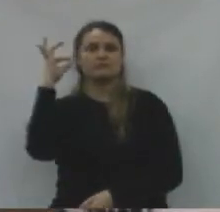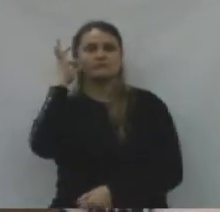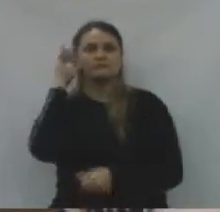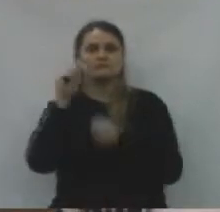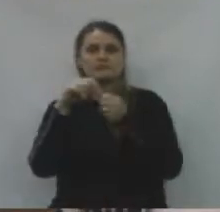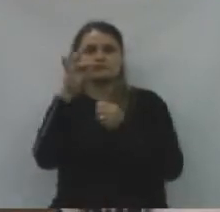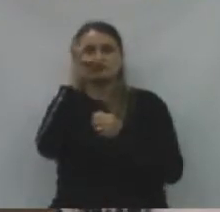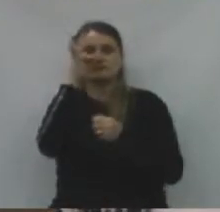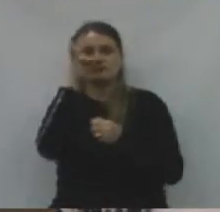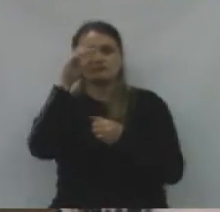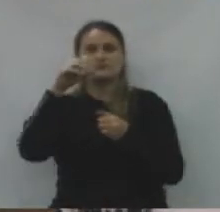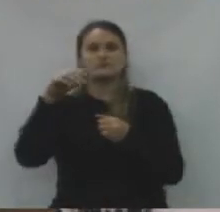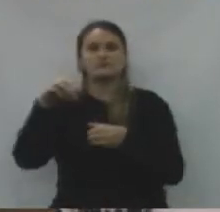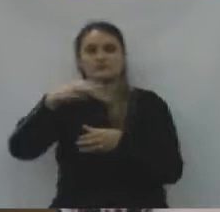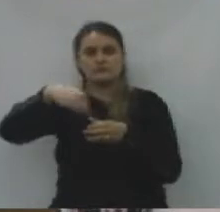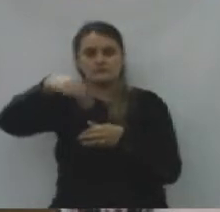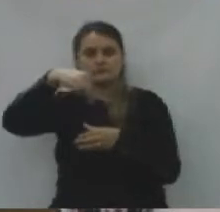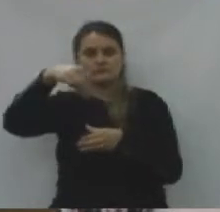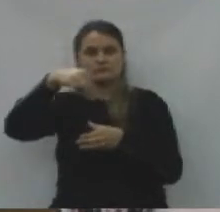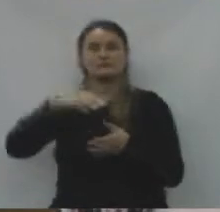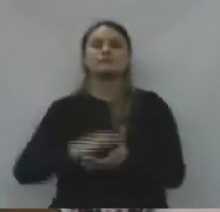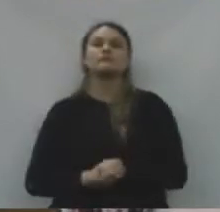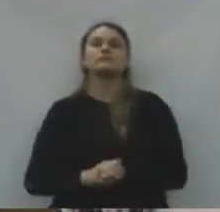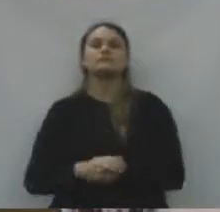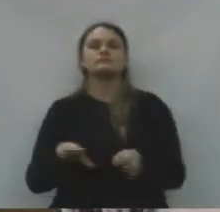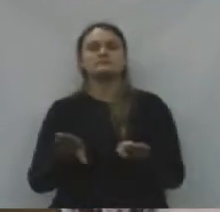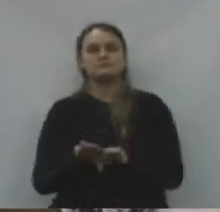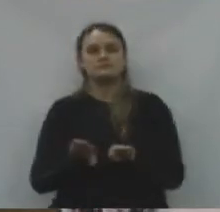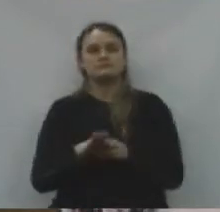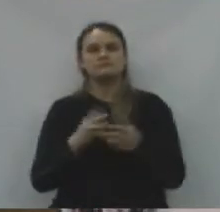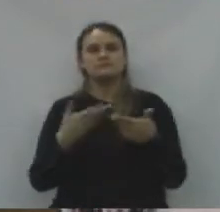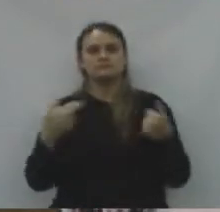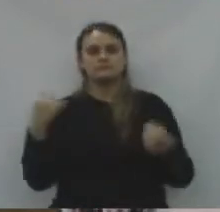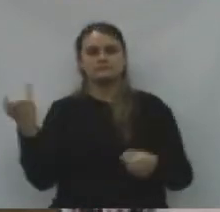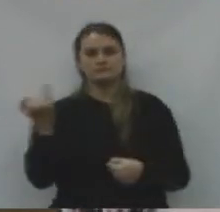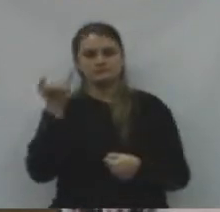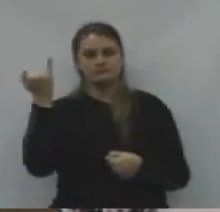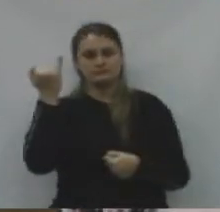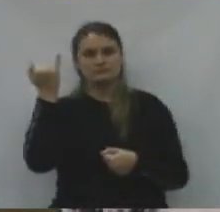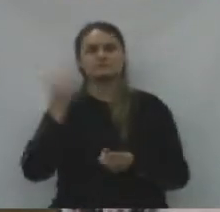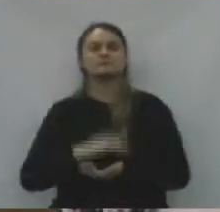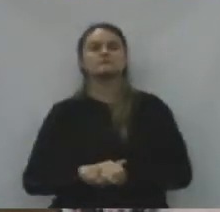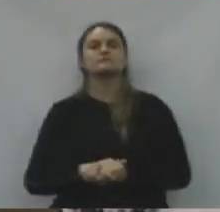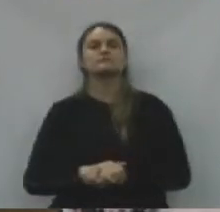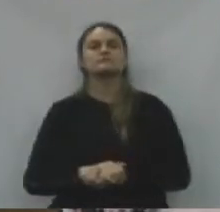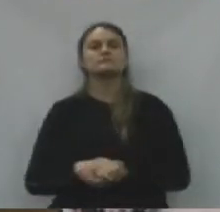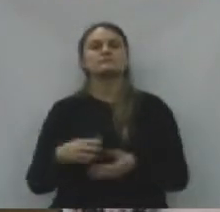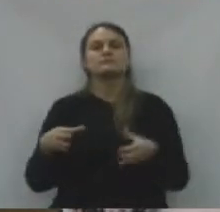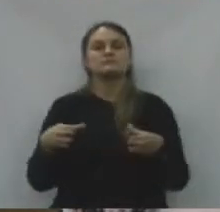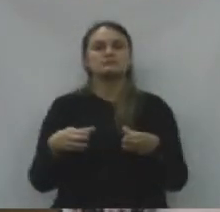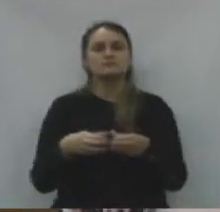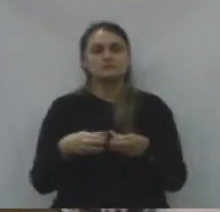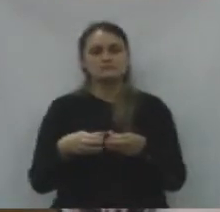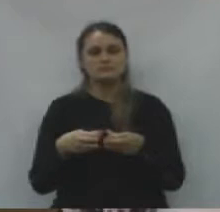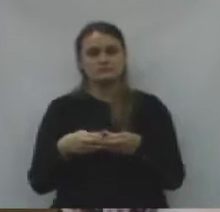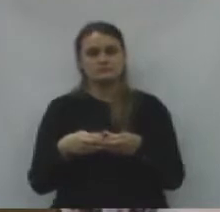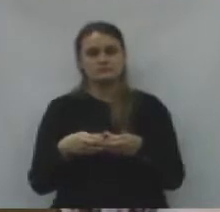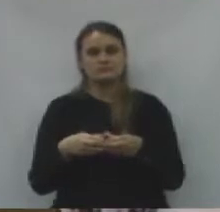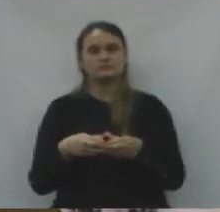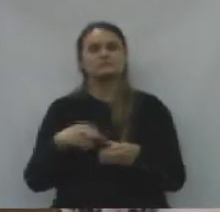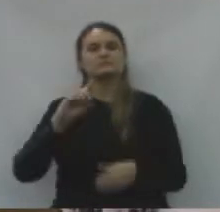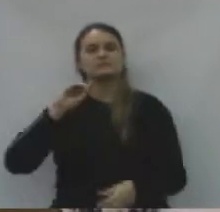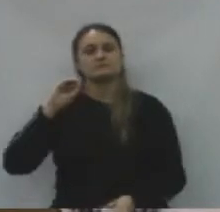para os nossos produtores outro momento importante foi quando essa equipe do tal